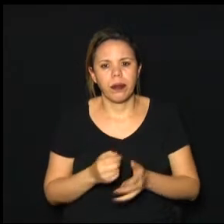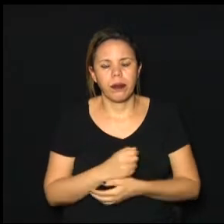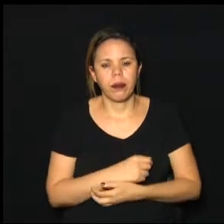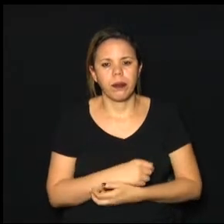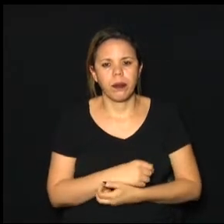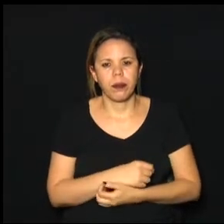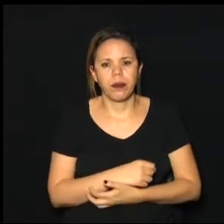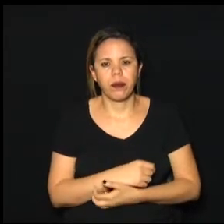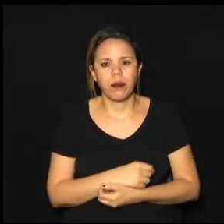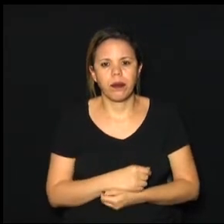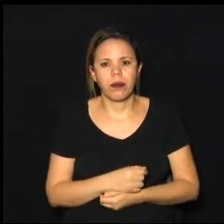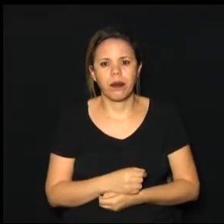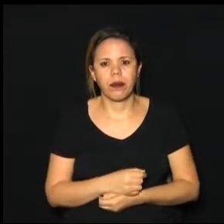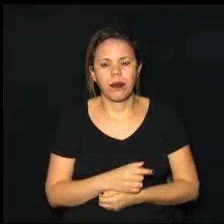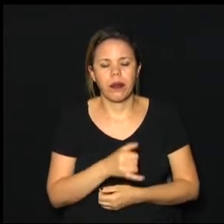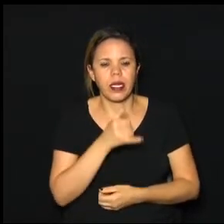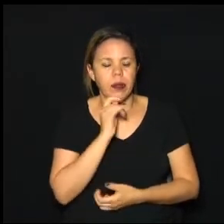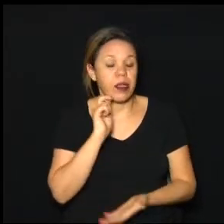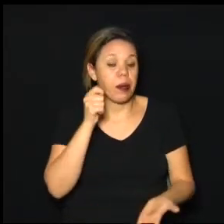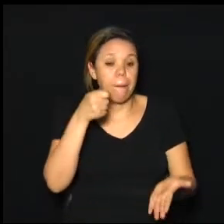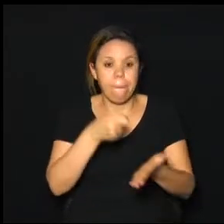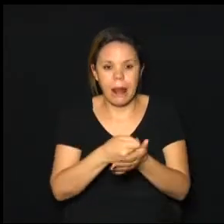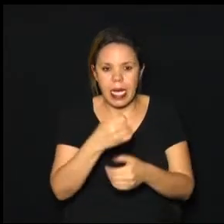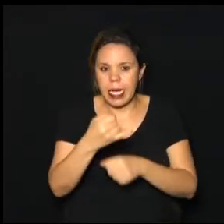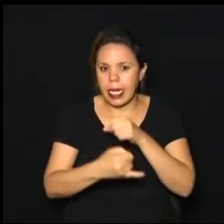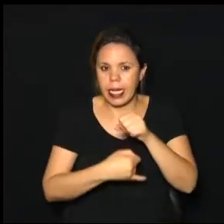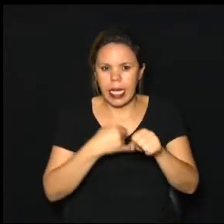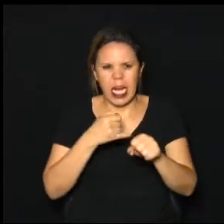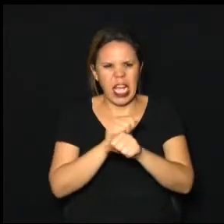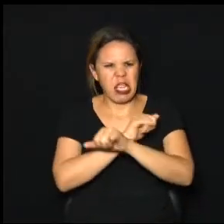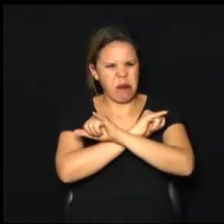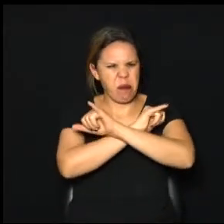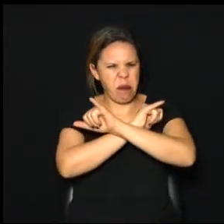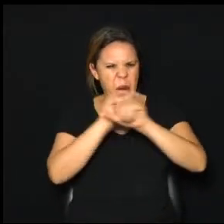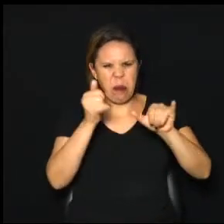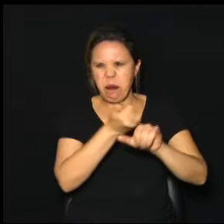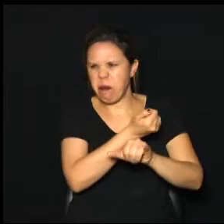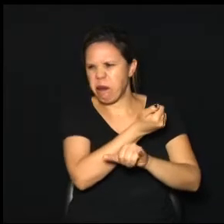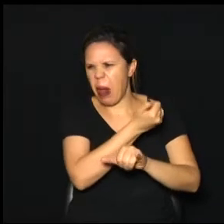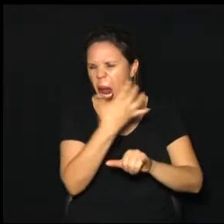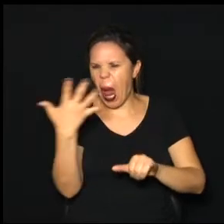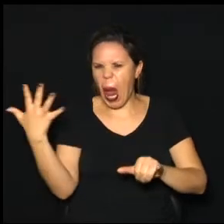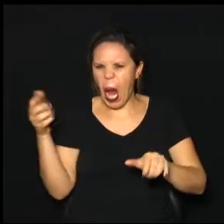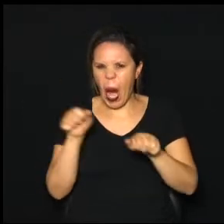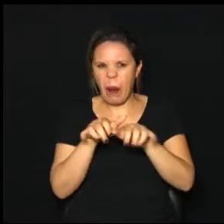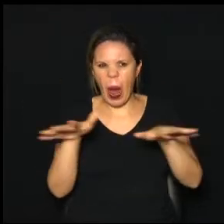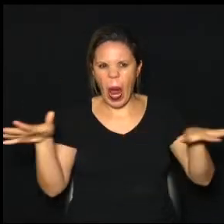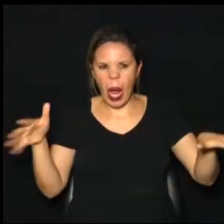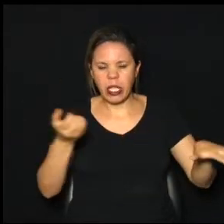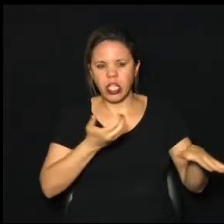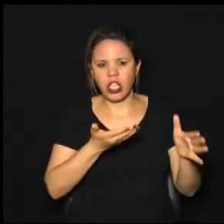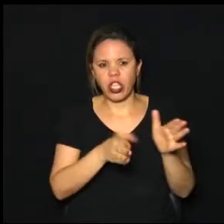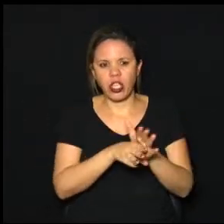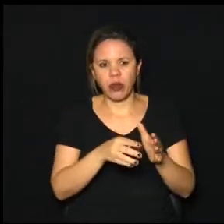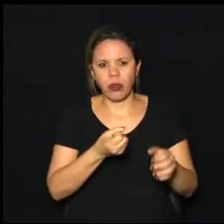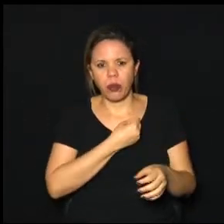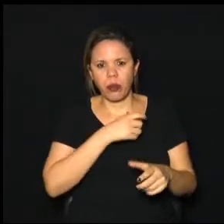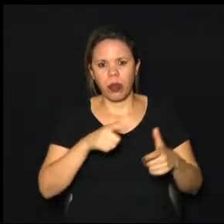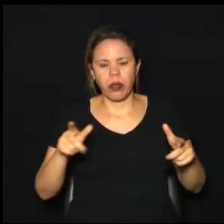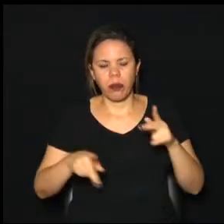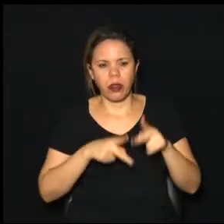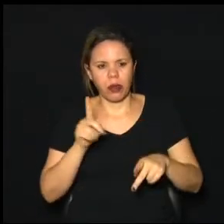impulsionamento é uma forma paga, não é? De fazer com que o seu post chegue num número maior de pessoas.